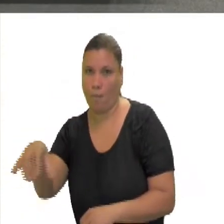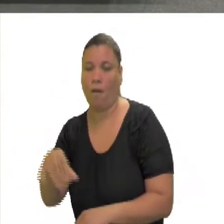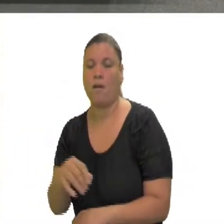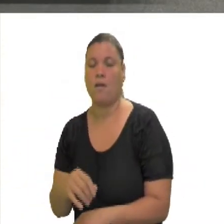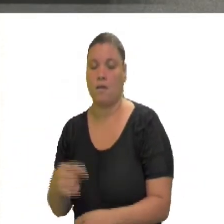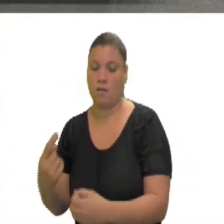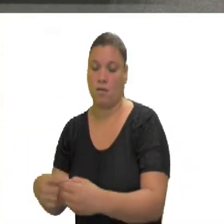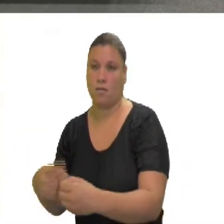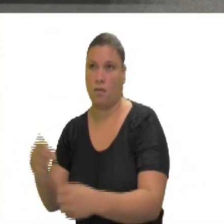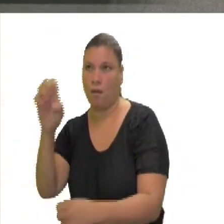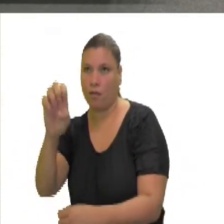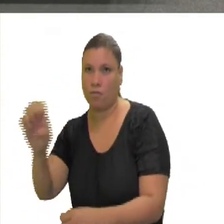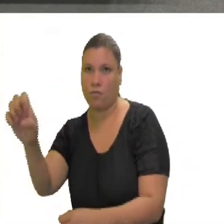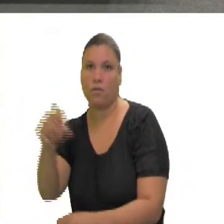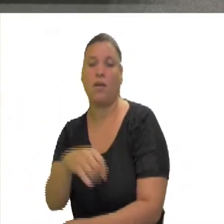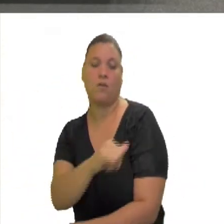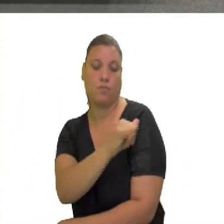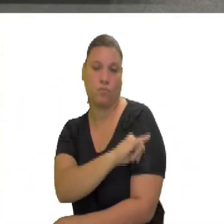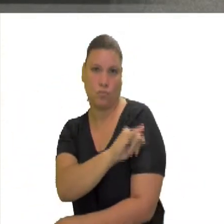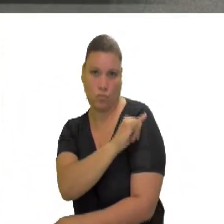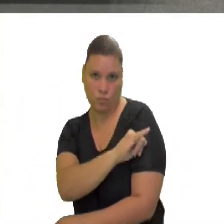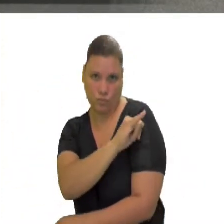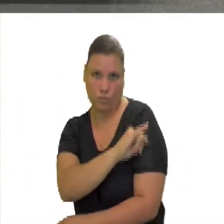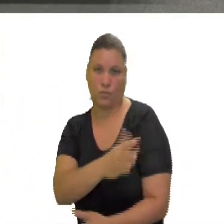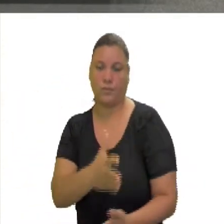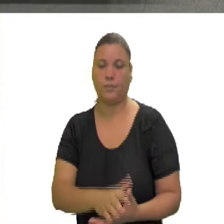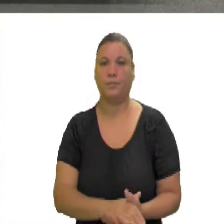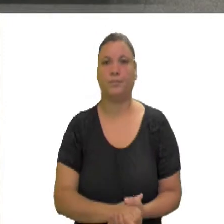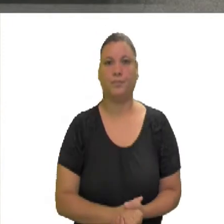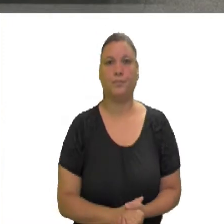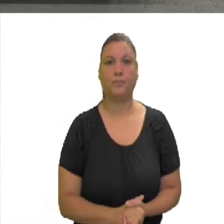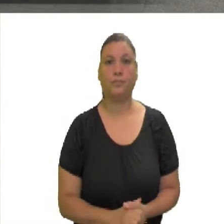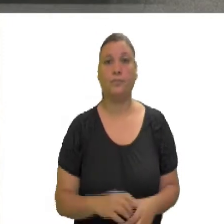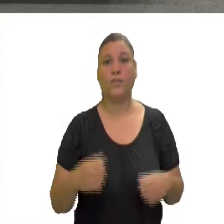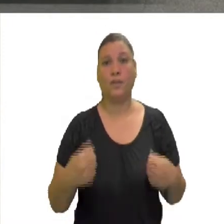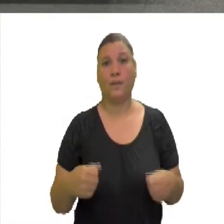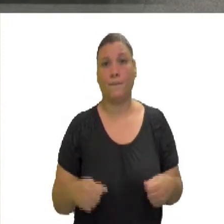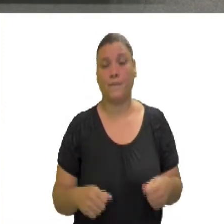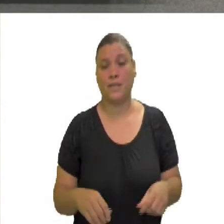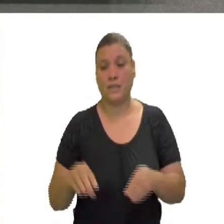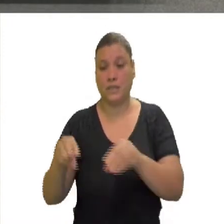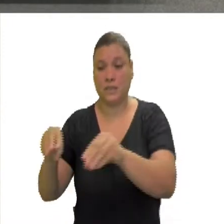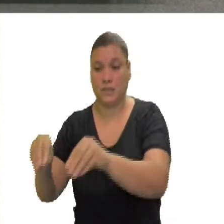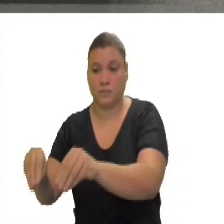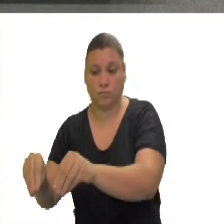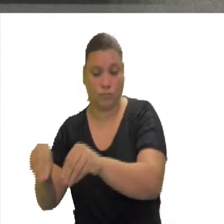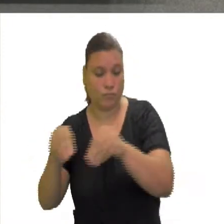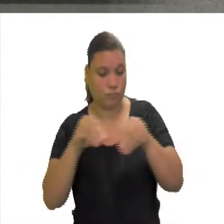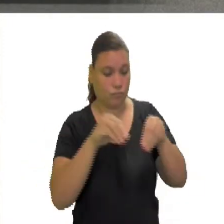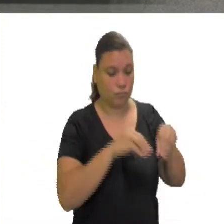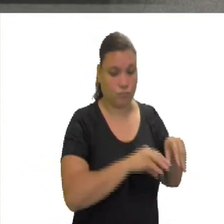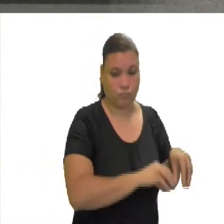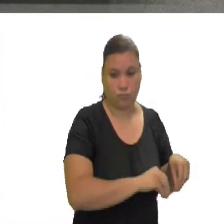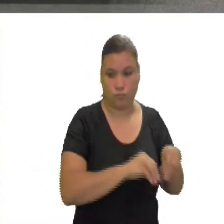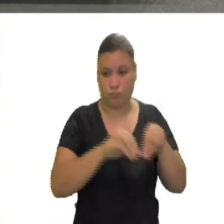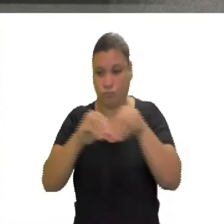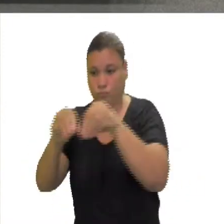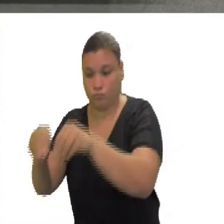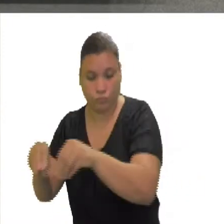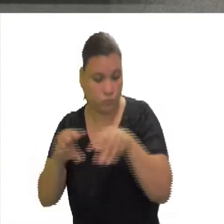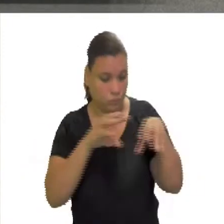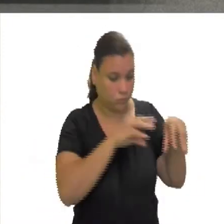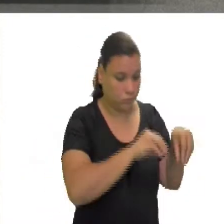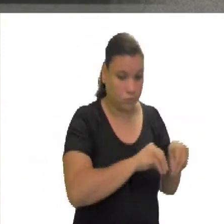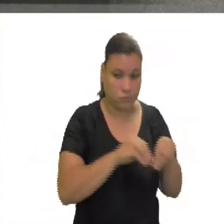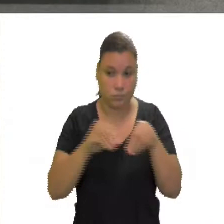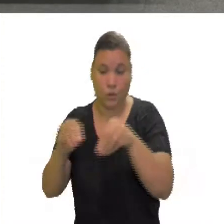ser mandado uma parte para Portugal e essa parte deveria ser enviada por navio, porque não tinha outro meio de